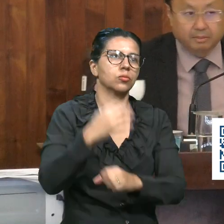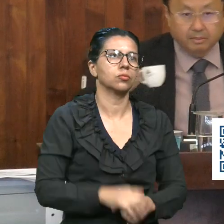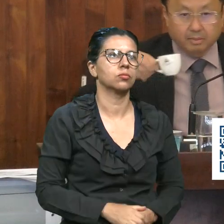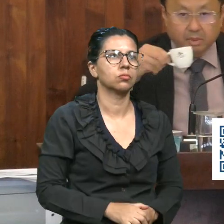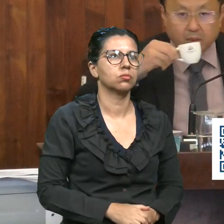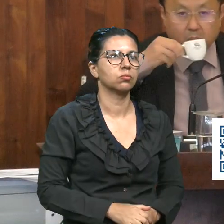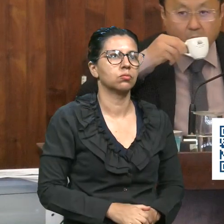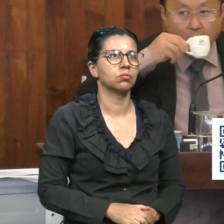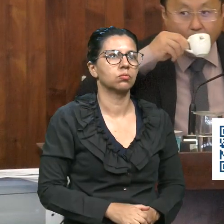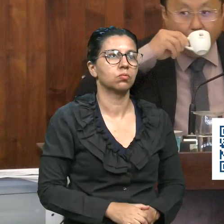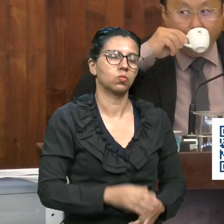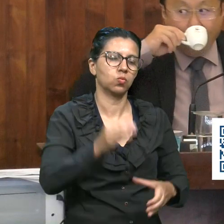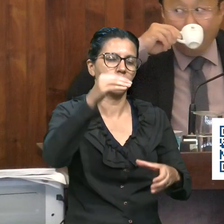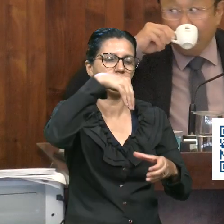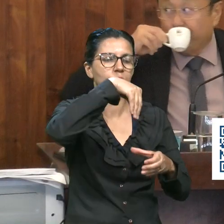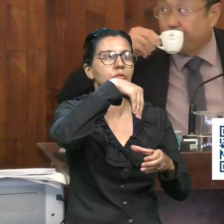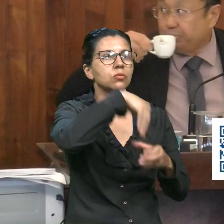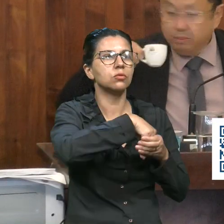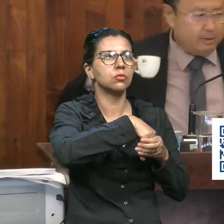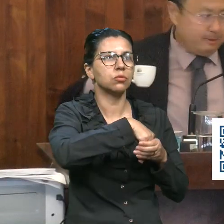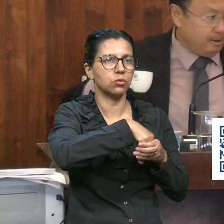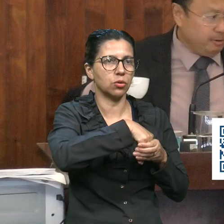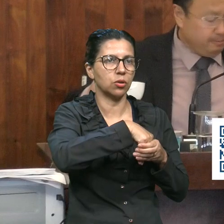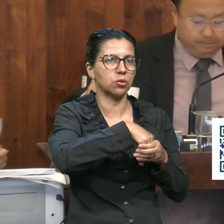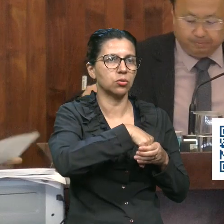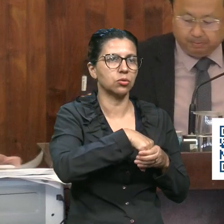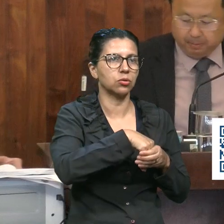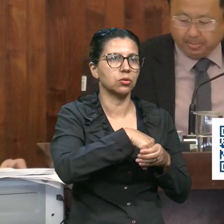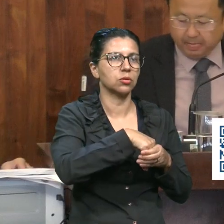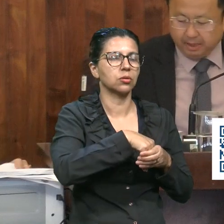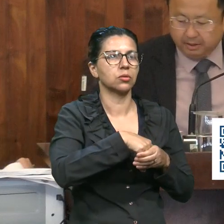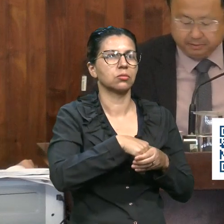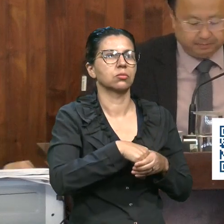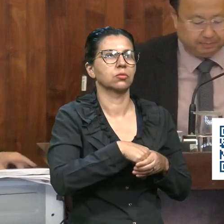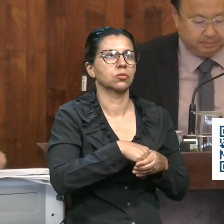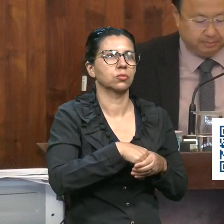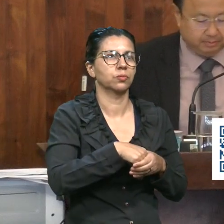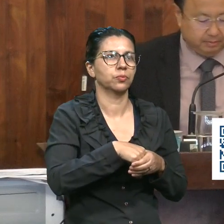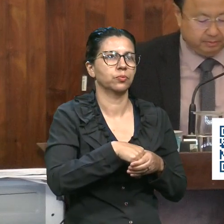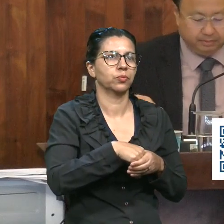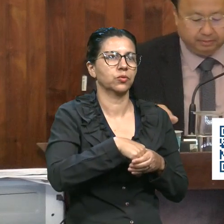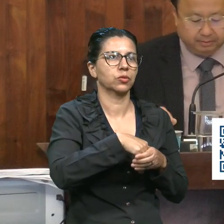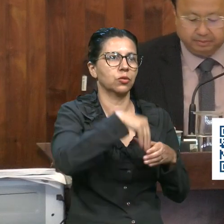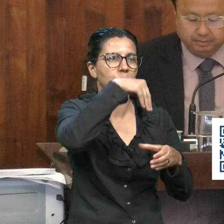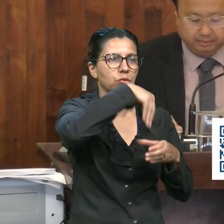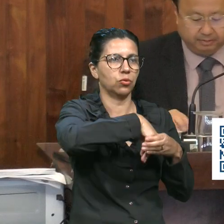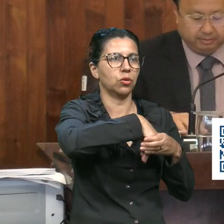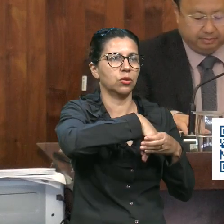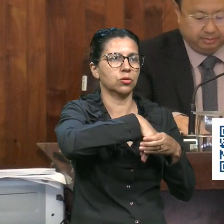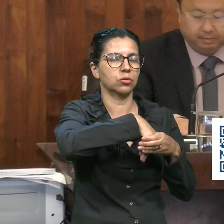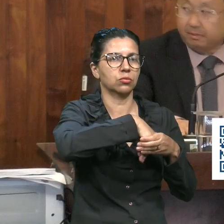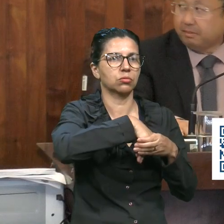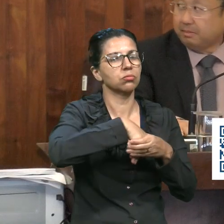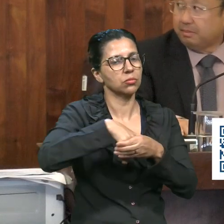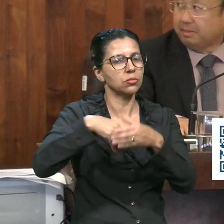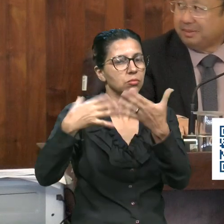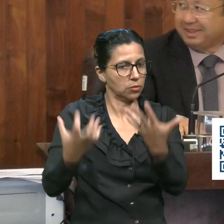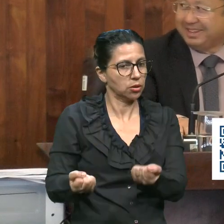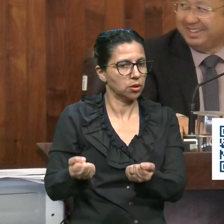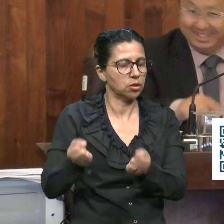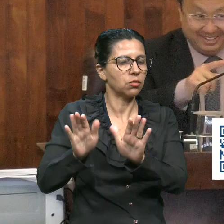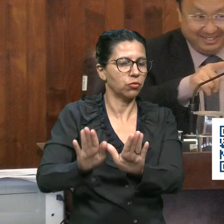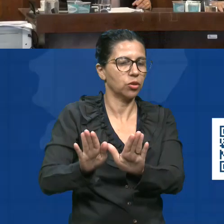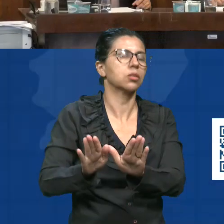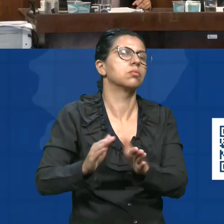Em discussão, requerimento, escrito. Não havendo vereadores inscritos, está em discussão, está em votação. Os vereadores que estão favoráveis permaneçam como se